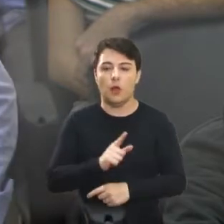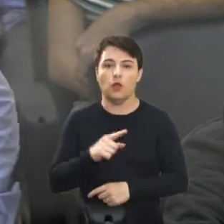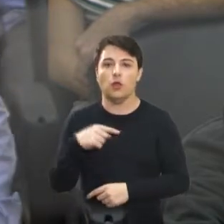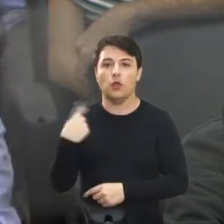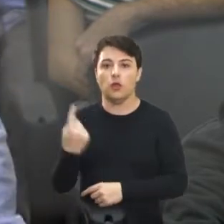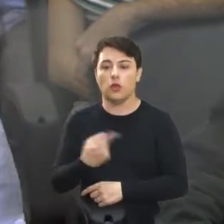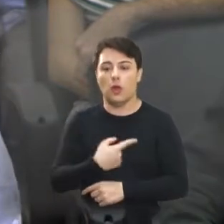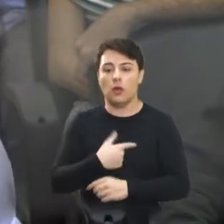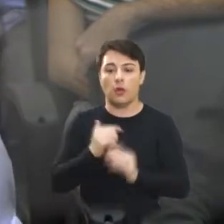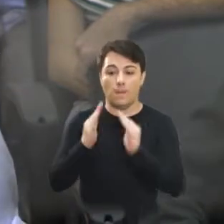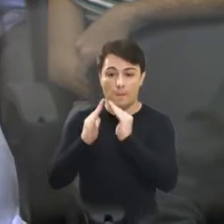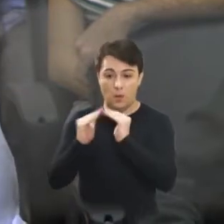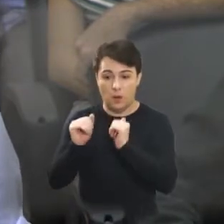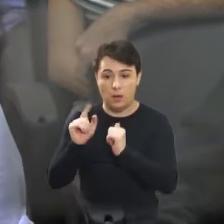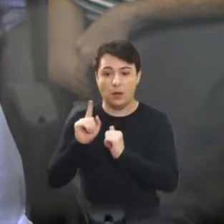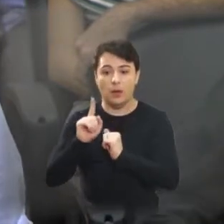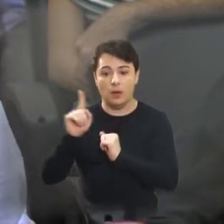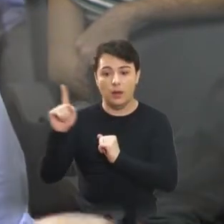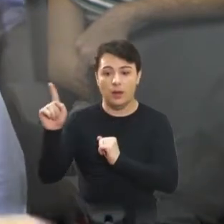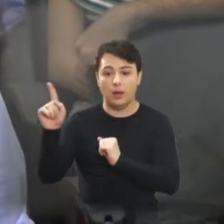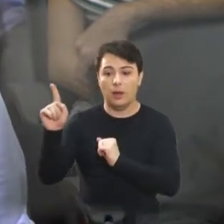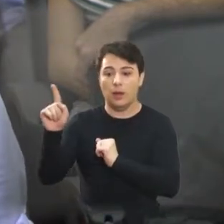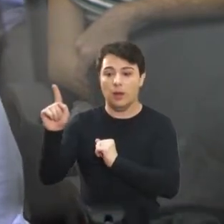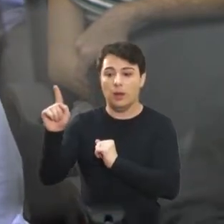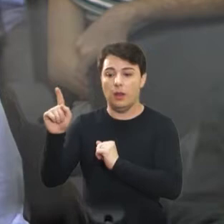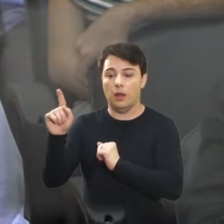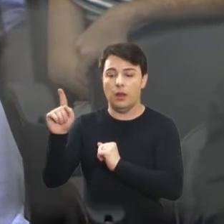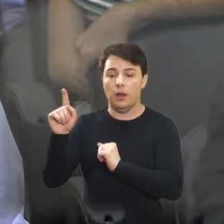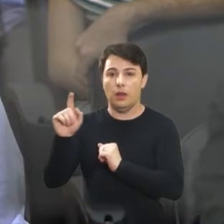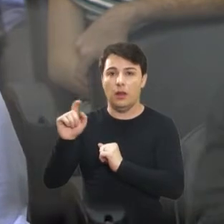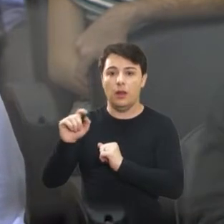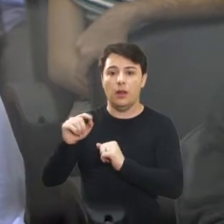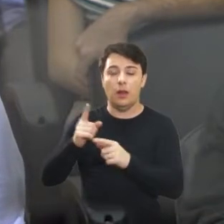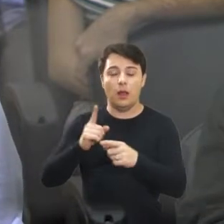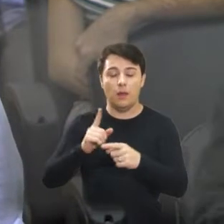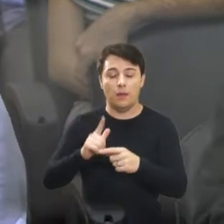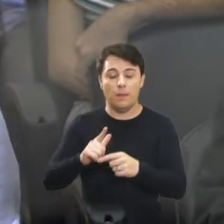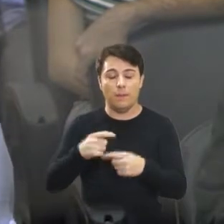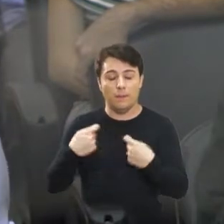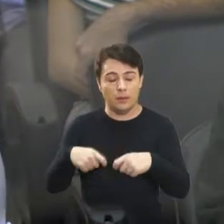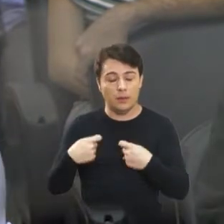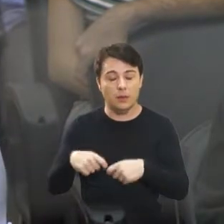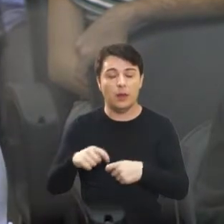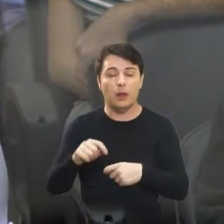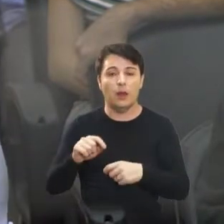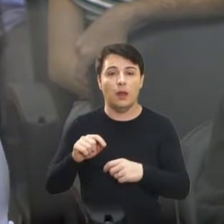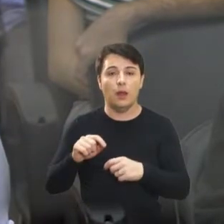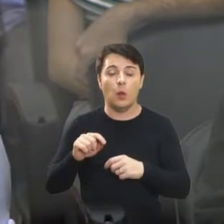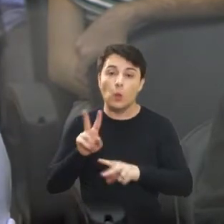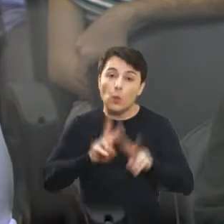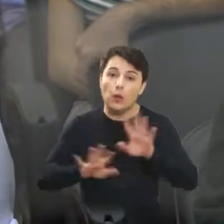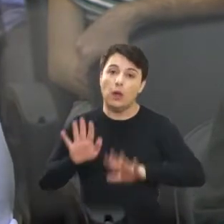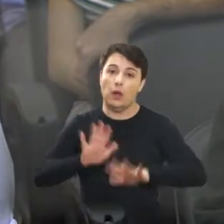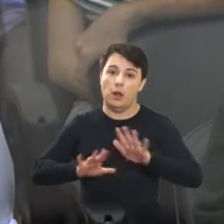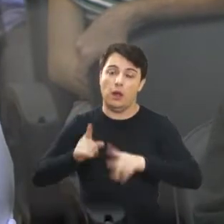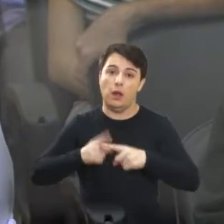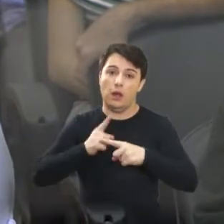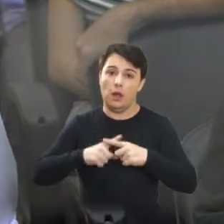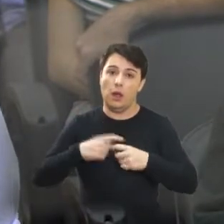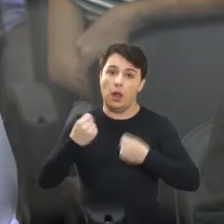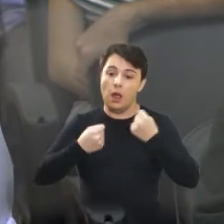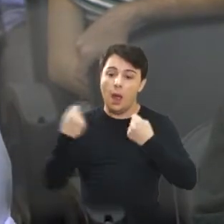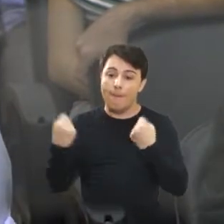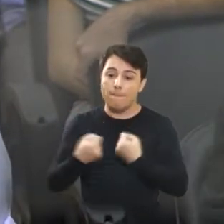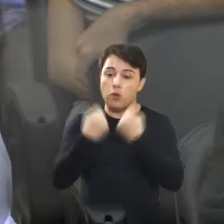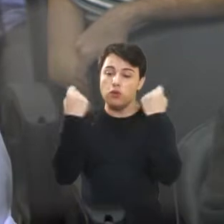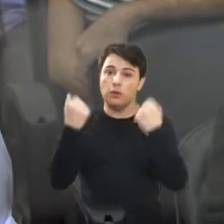moradores, na condição de que há realmente muitos acidentes naquela via, mas os acidentes ocorrem